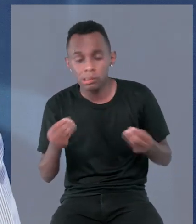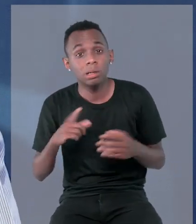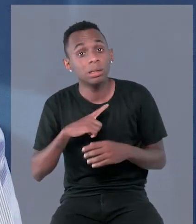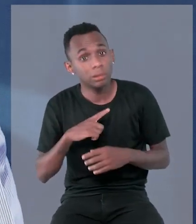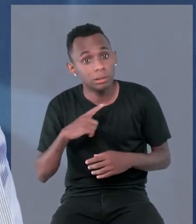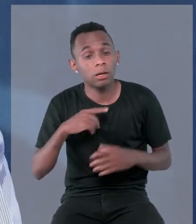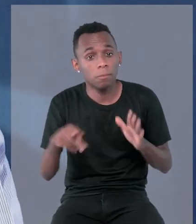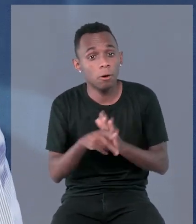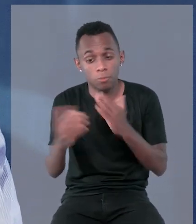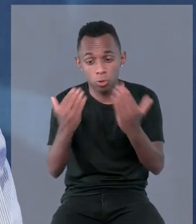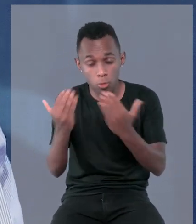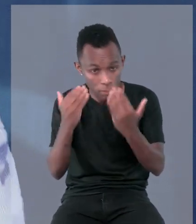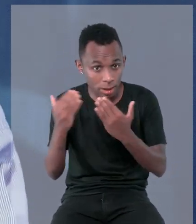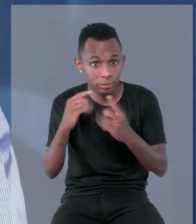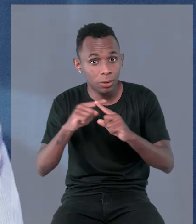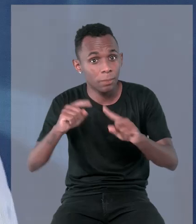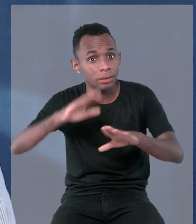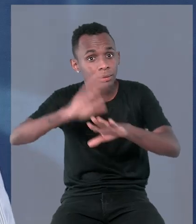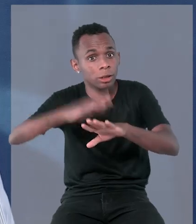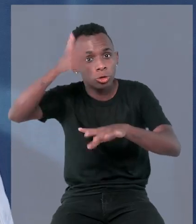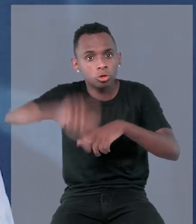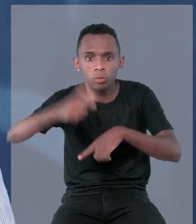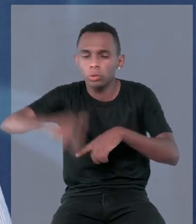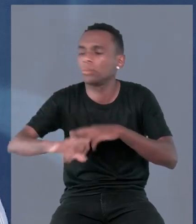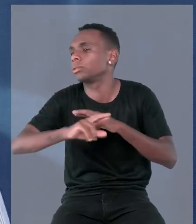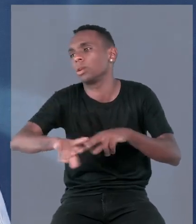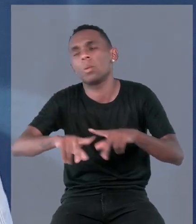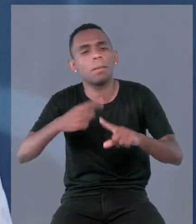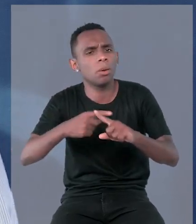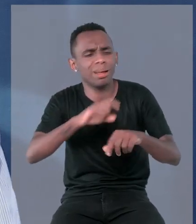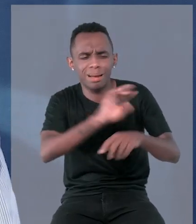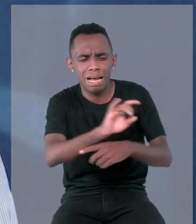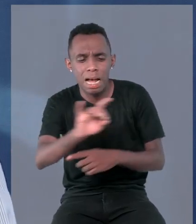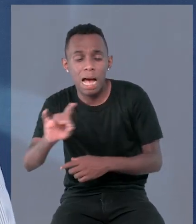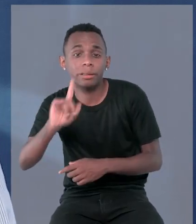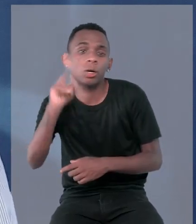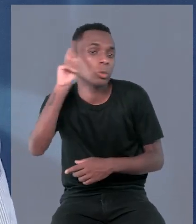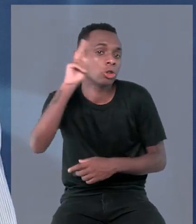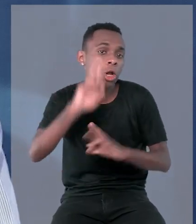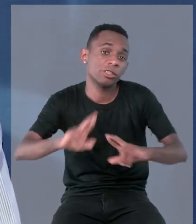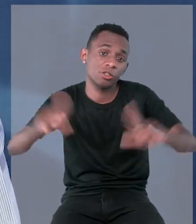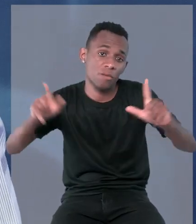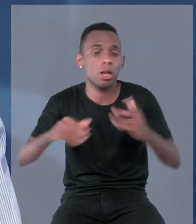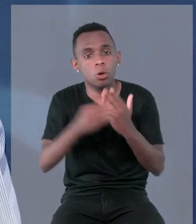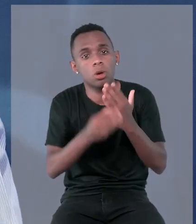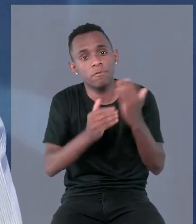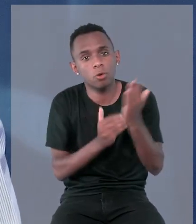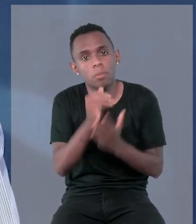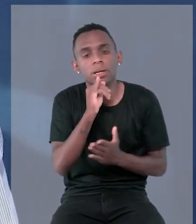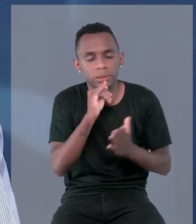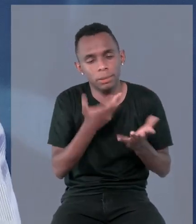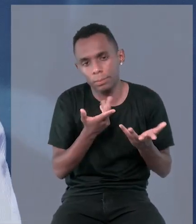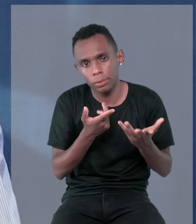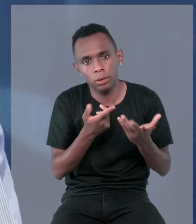situações análogas, semelhantes, mas sem ser repetitiva, porque cada uma tem uma nova história. O livro começa com o